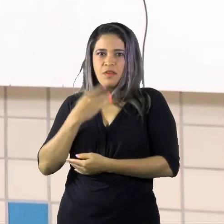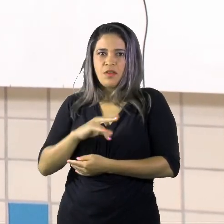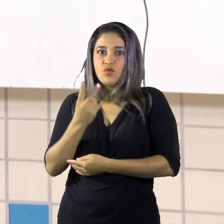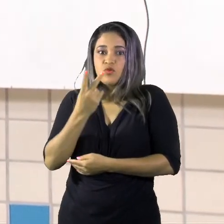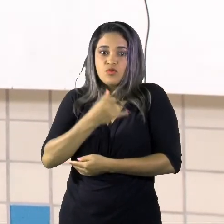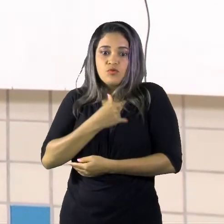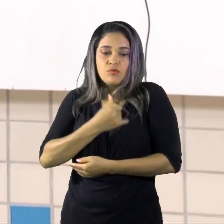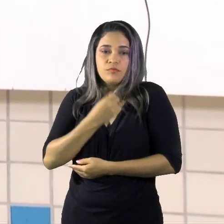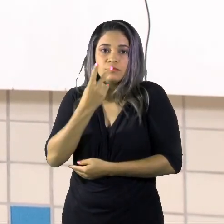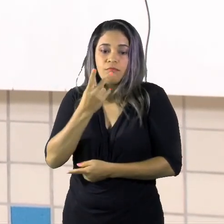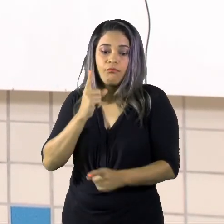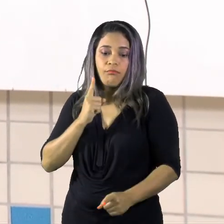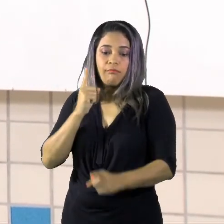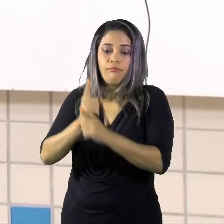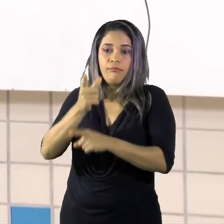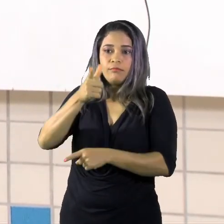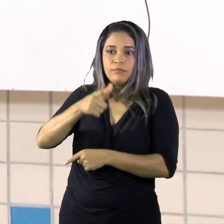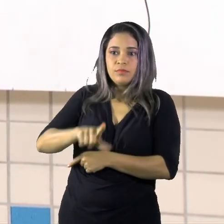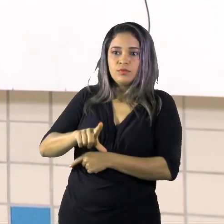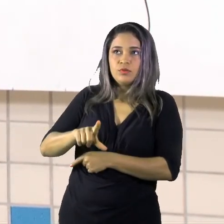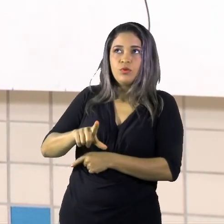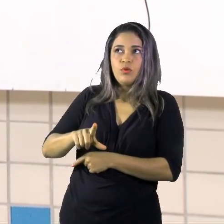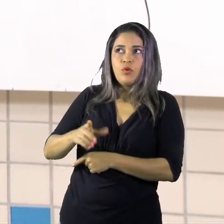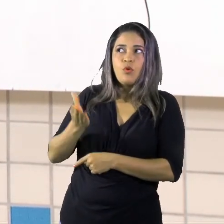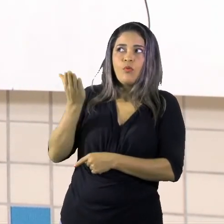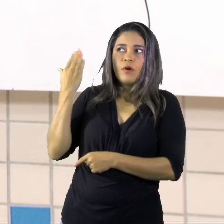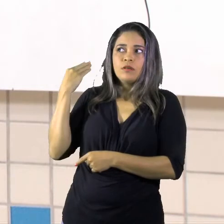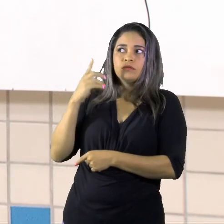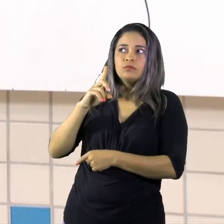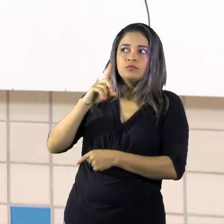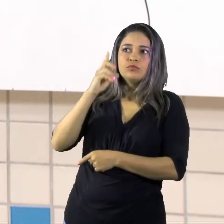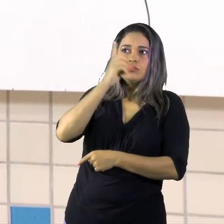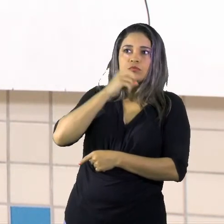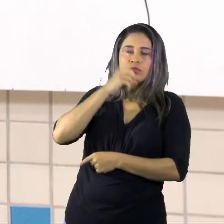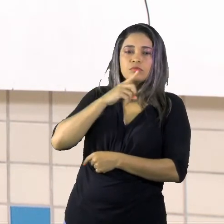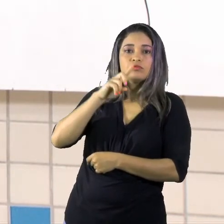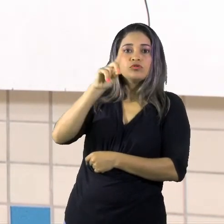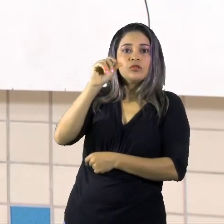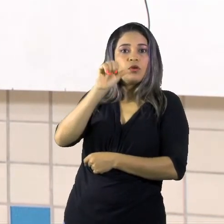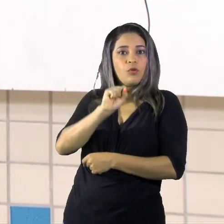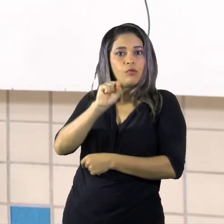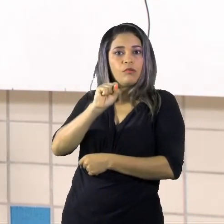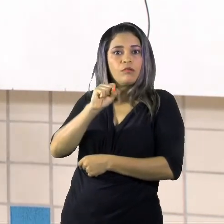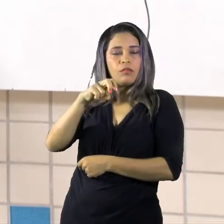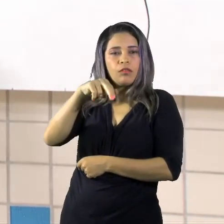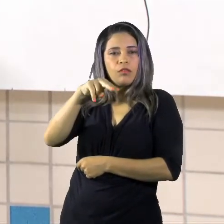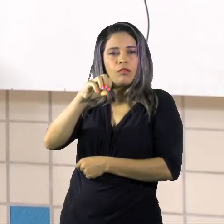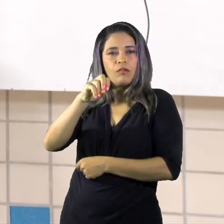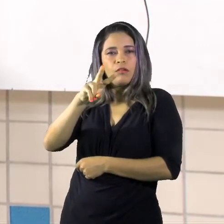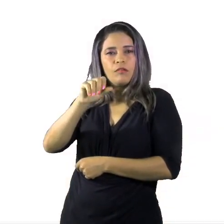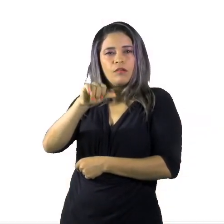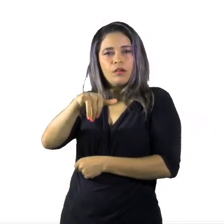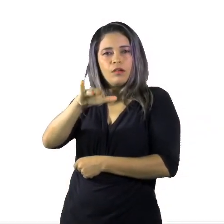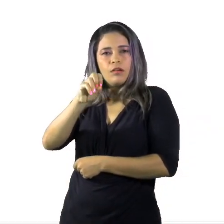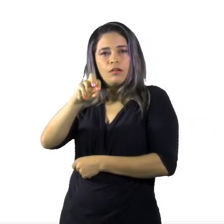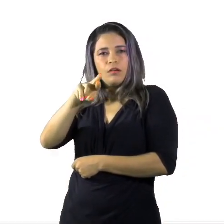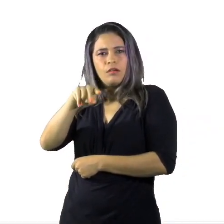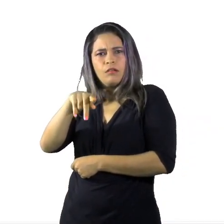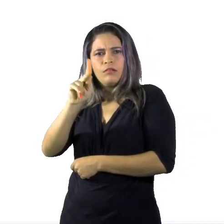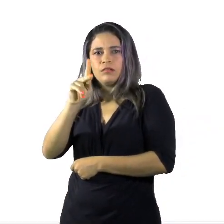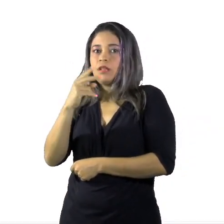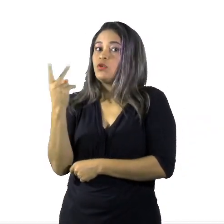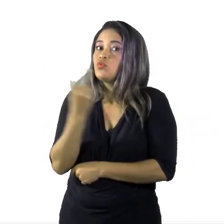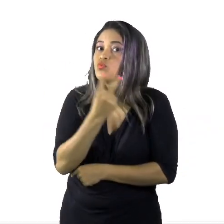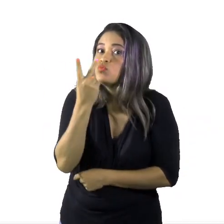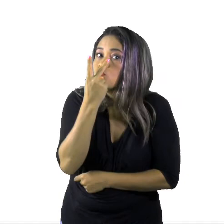se reencontraram na tarde do último domingo, 8, em Nova York. Eu tenho aí 2 crianças. Observem